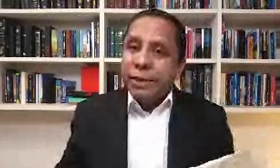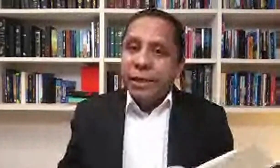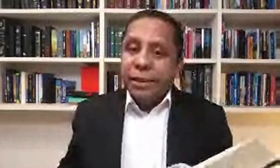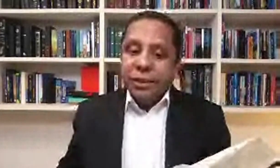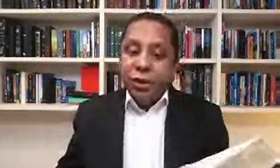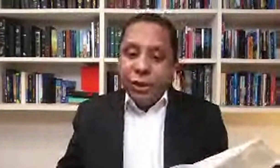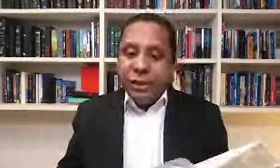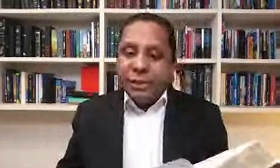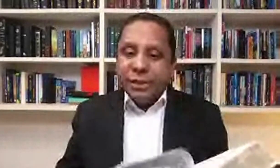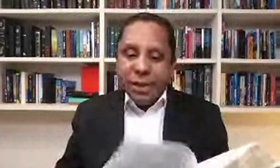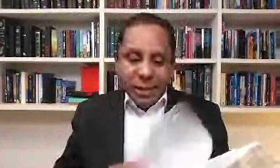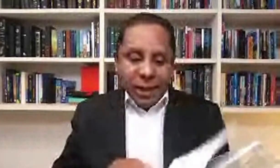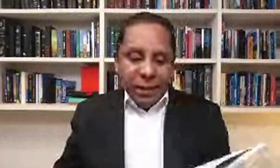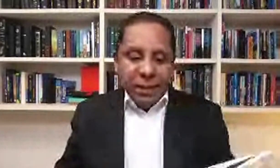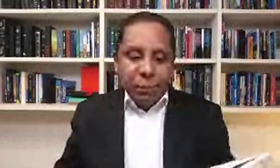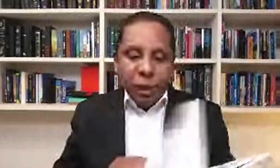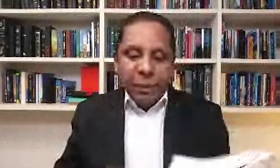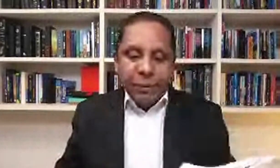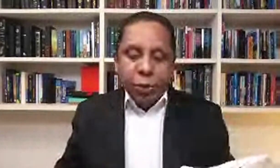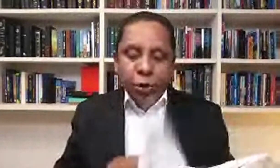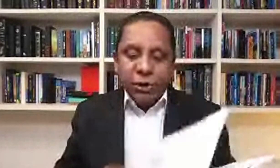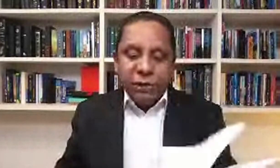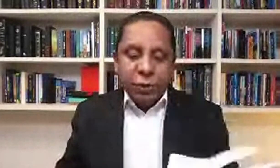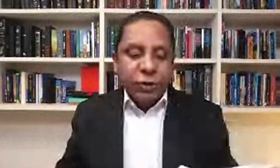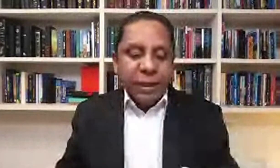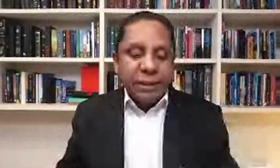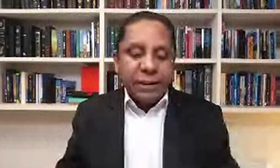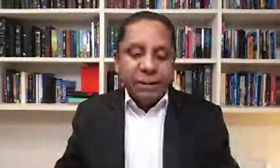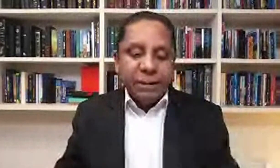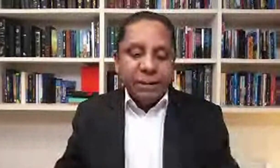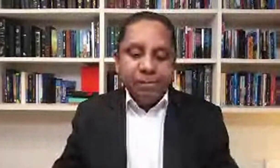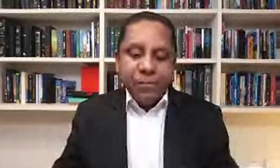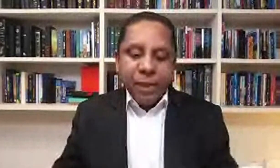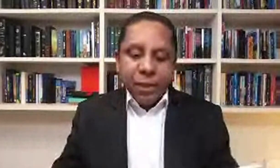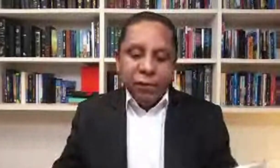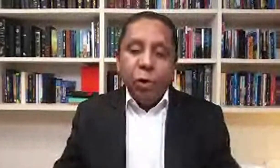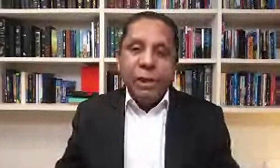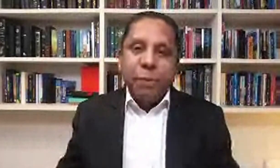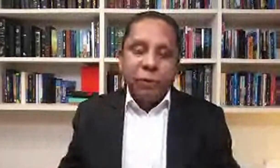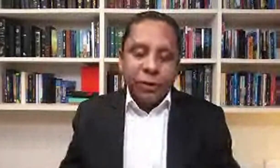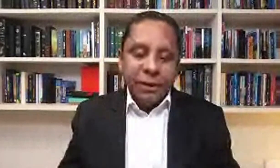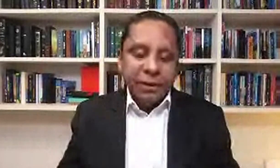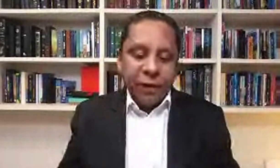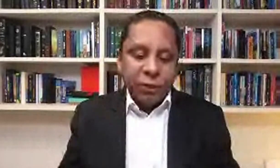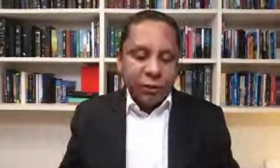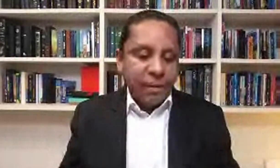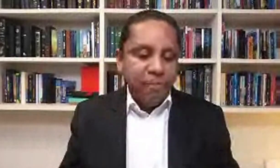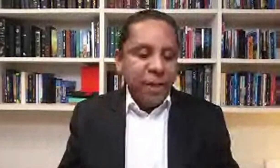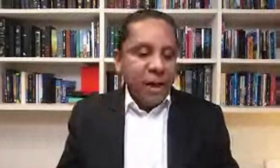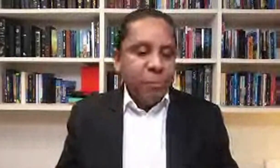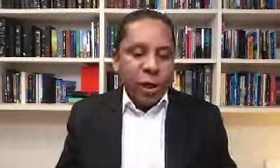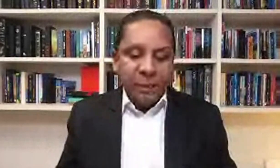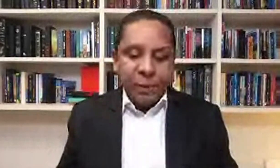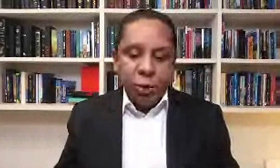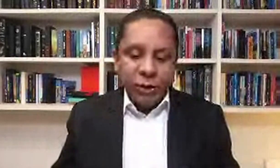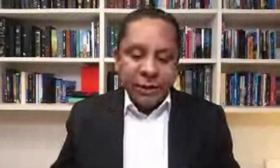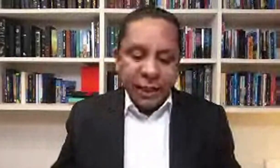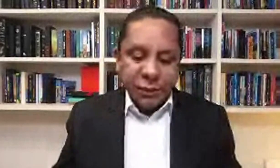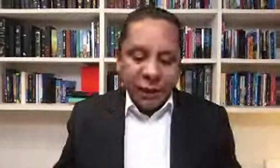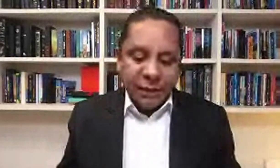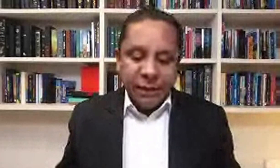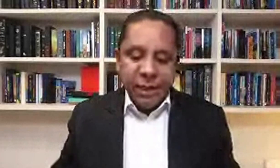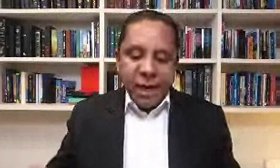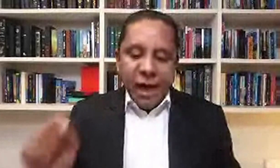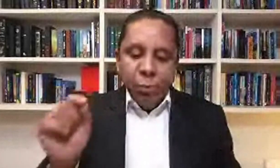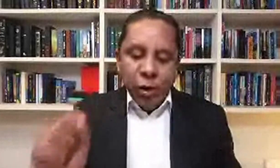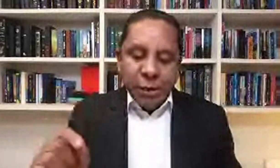perseguida 260 dias. Aqui em Apocalipse 12, verso 6. Eu vou ler para você esse verso, tá? Apocalipse 12, 6